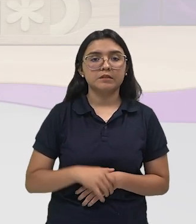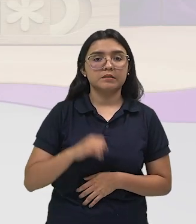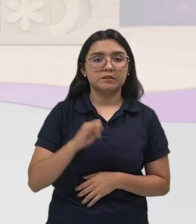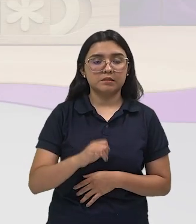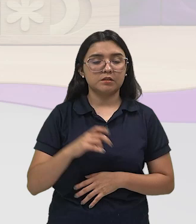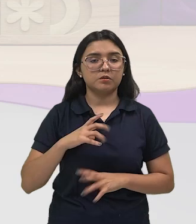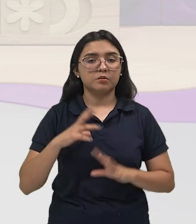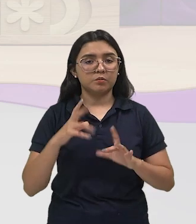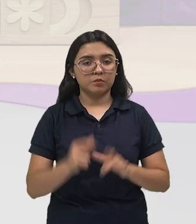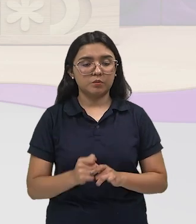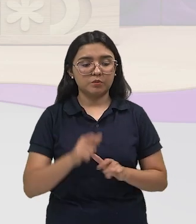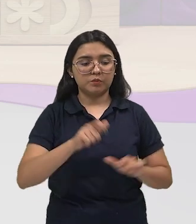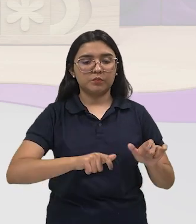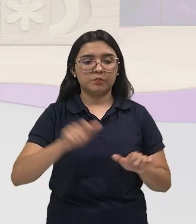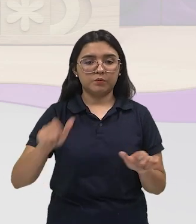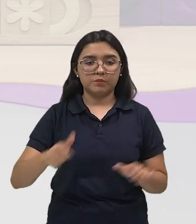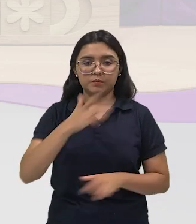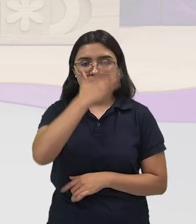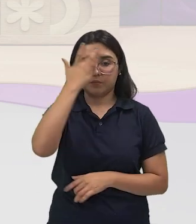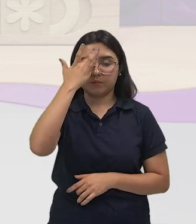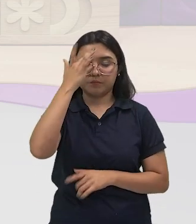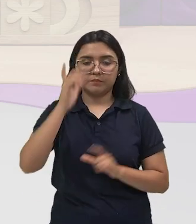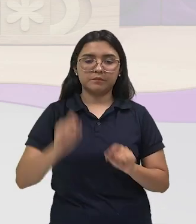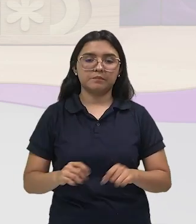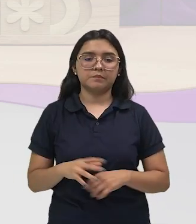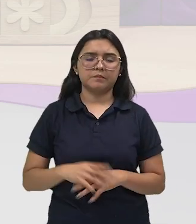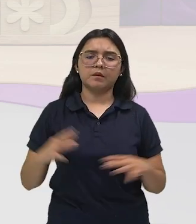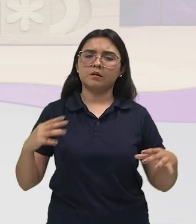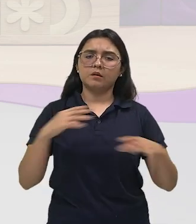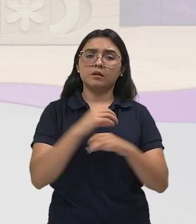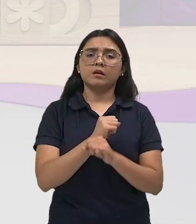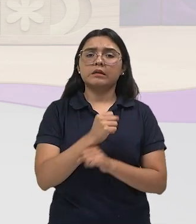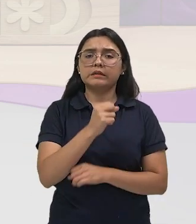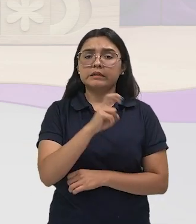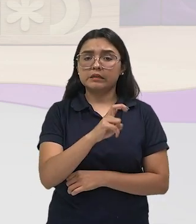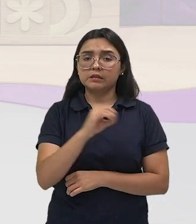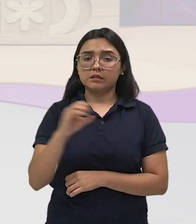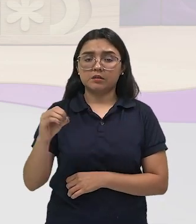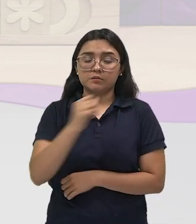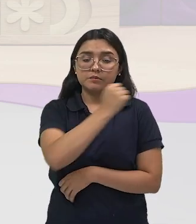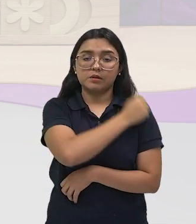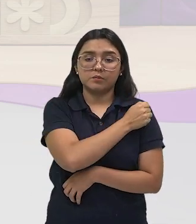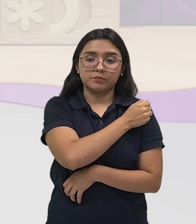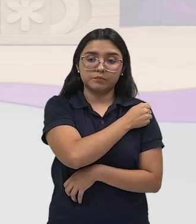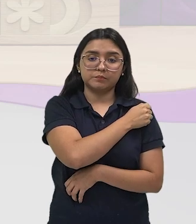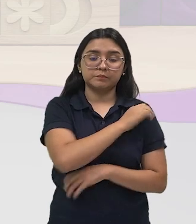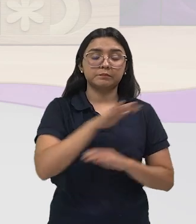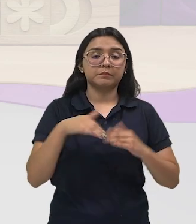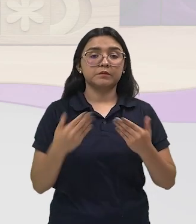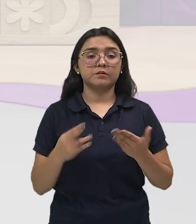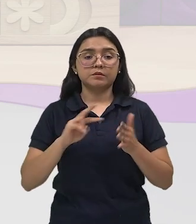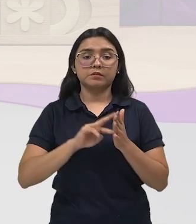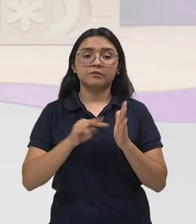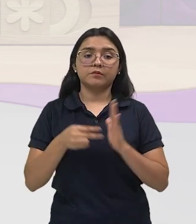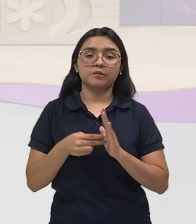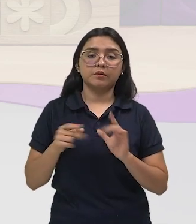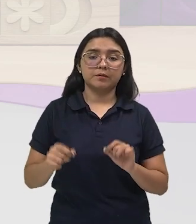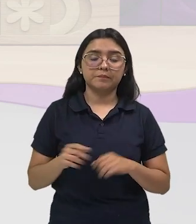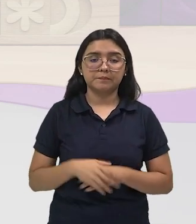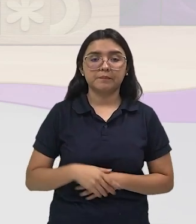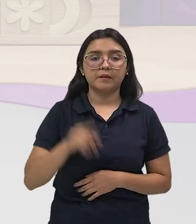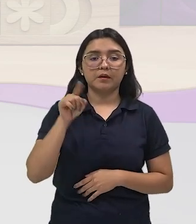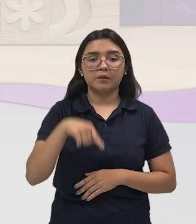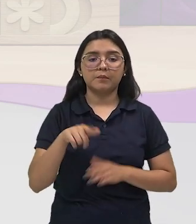certo? Que eu estou contando com 500 alunos, então significa que eu estou diante